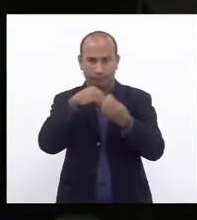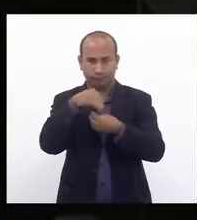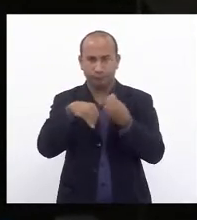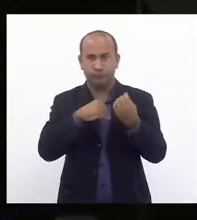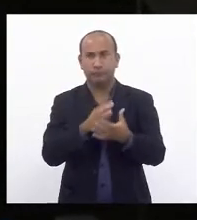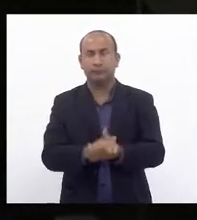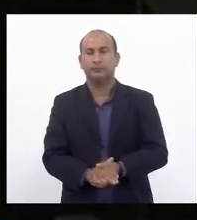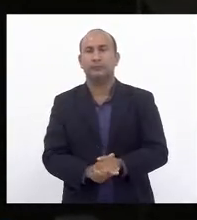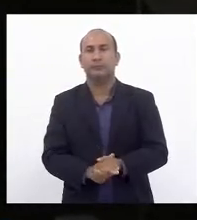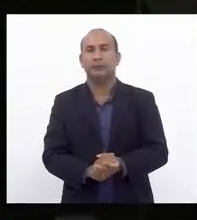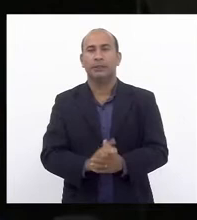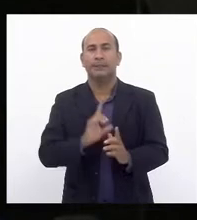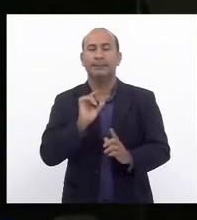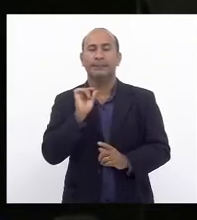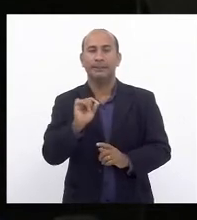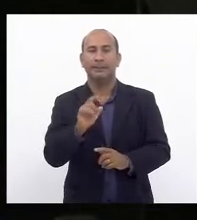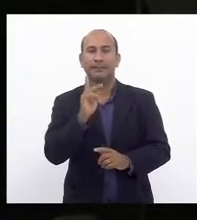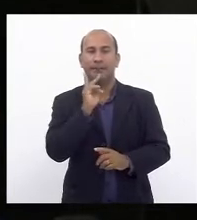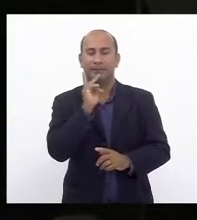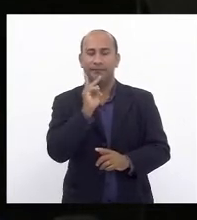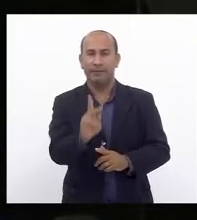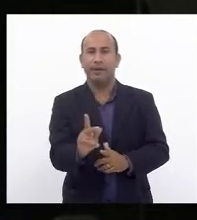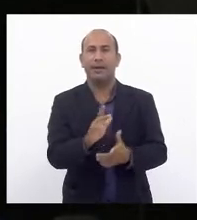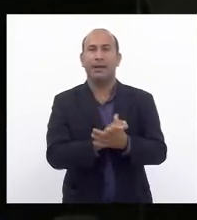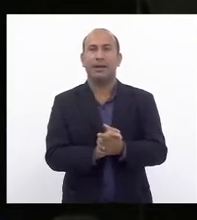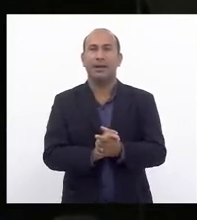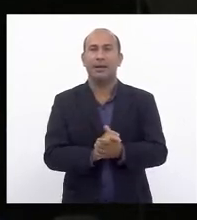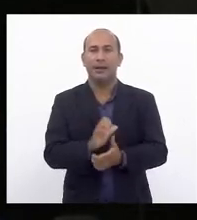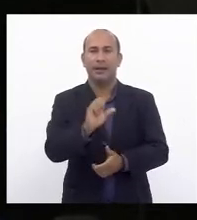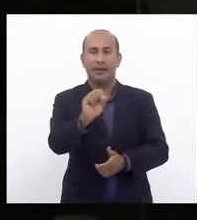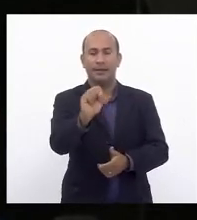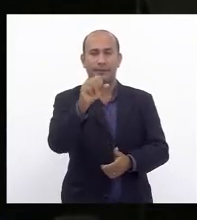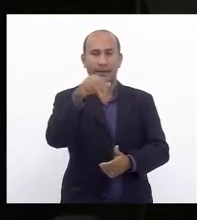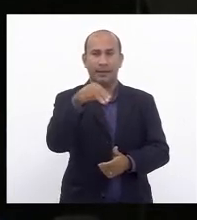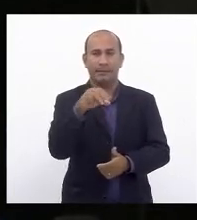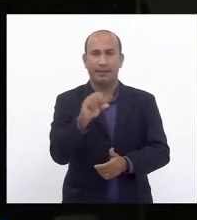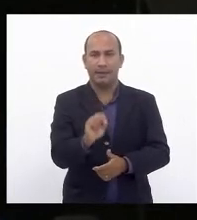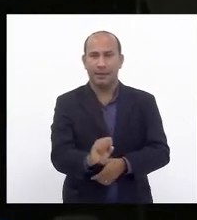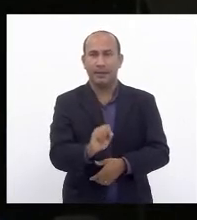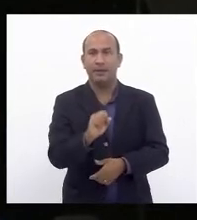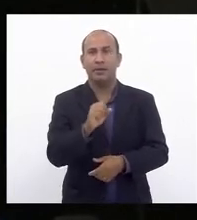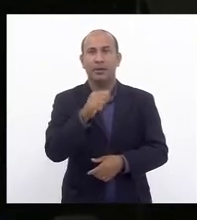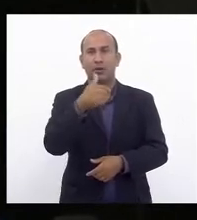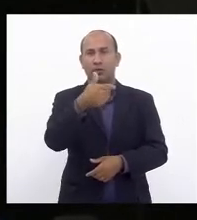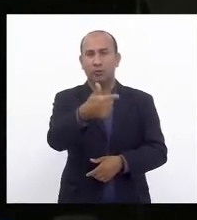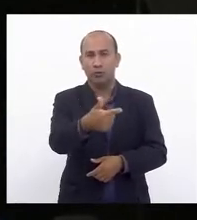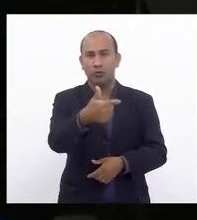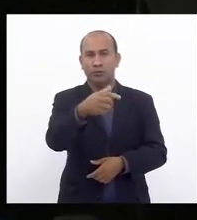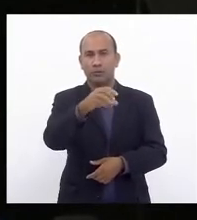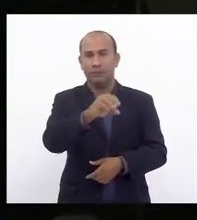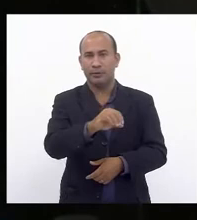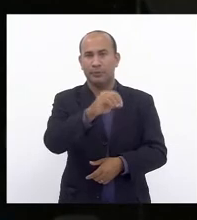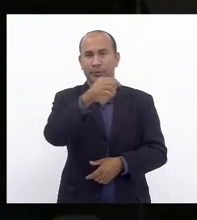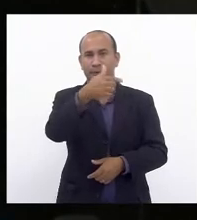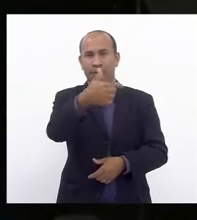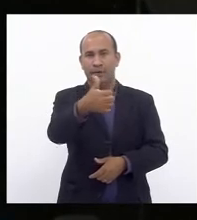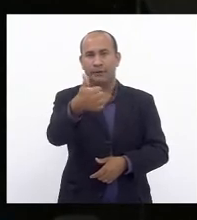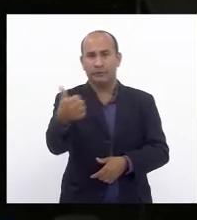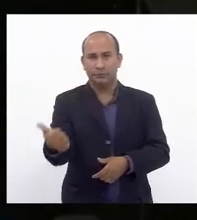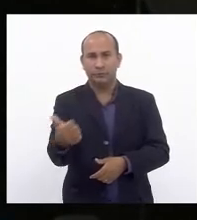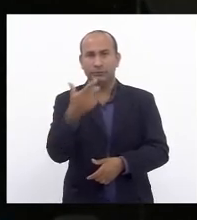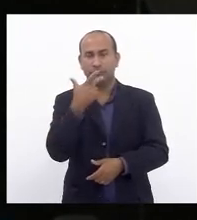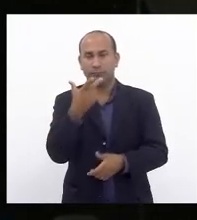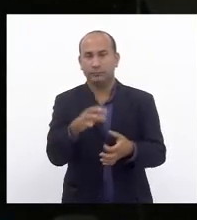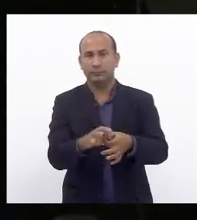que internaliza o convênio ICMS número 187 de 2021 e concede isenção